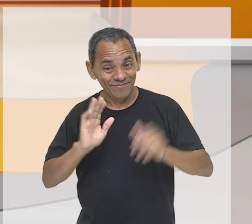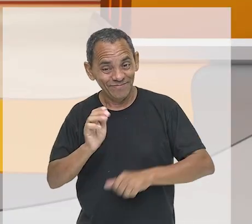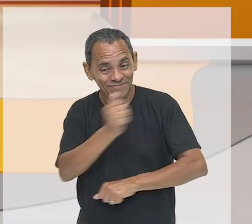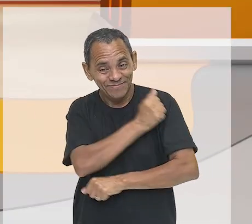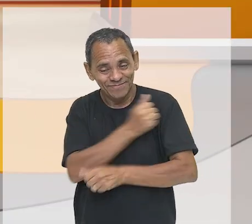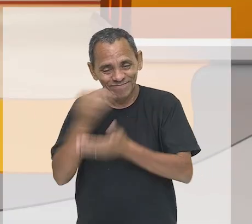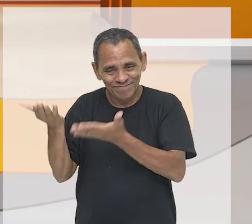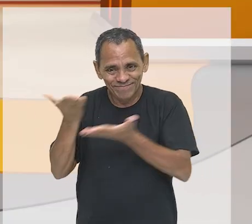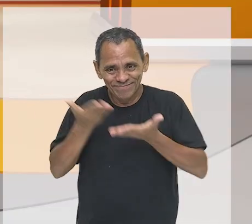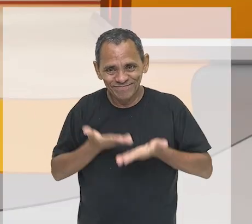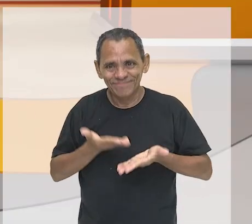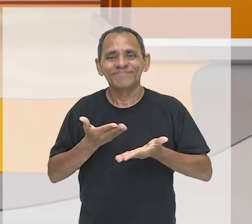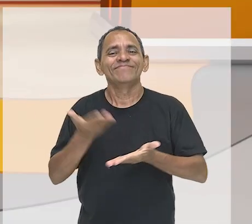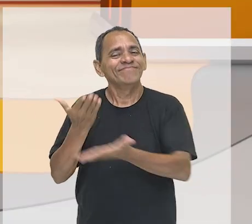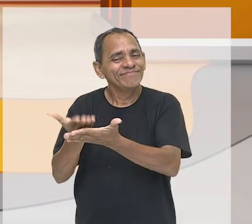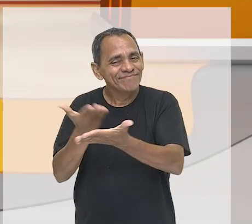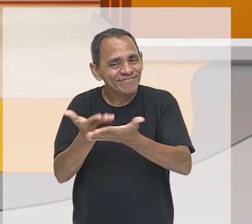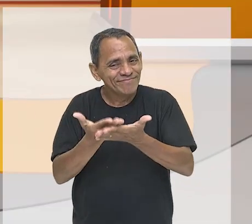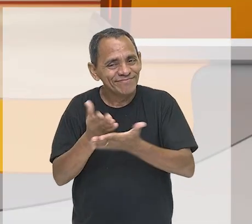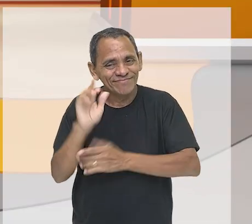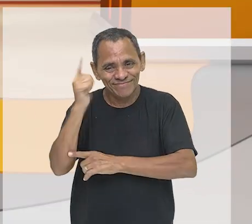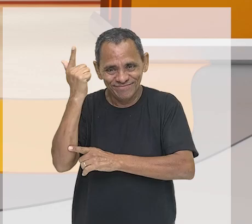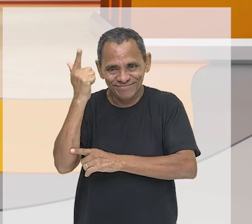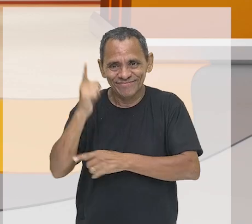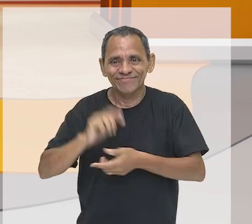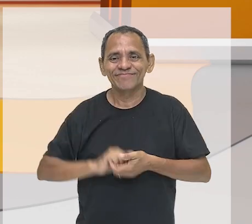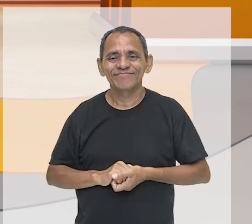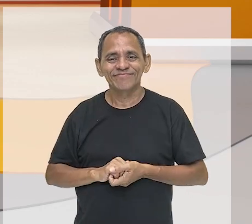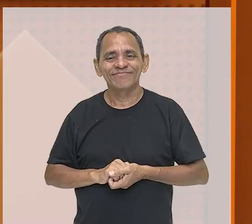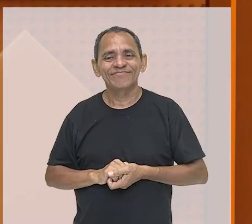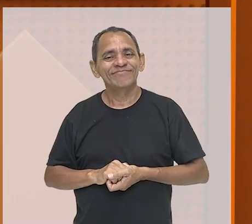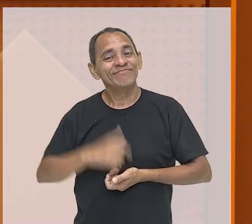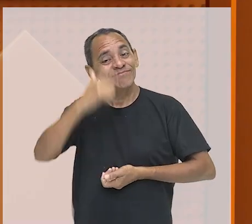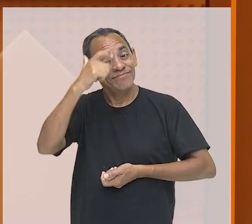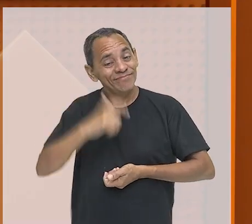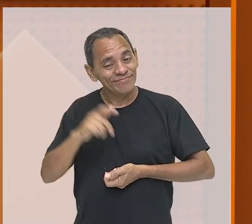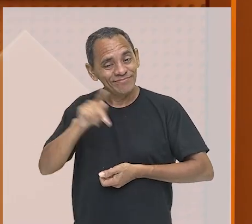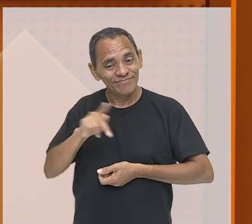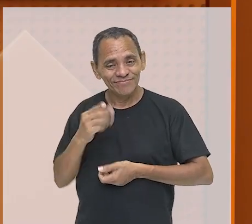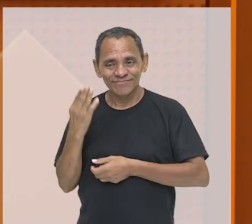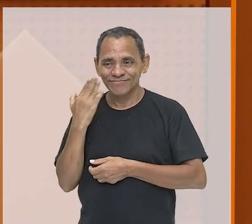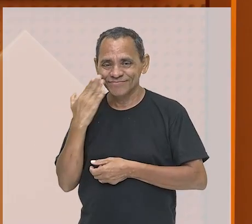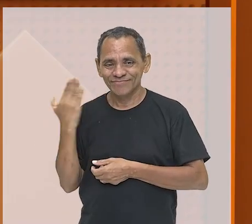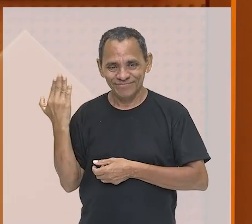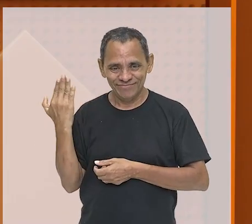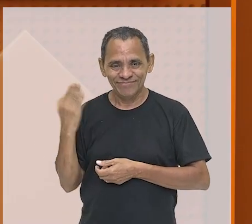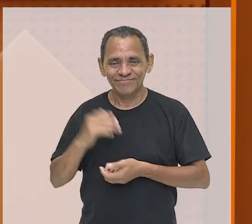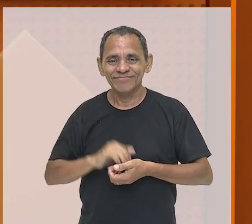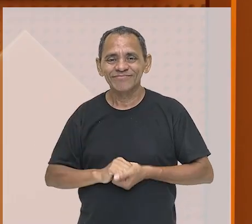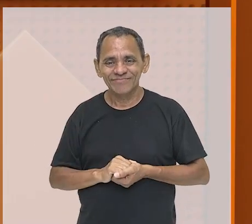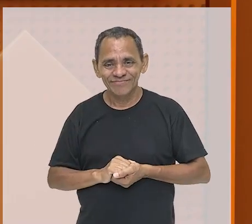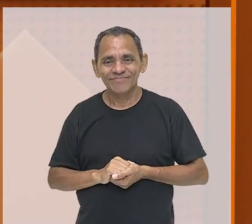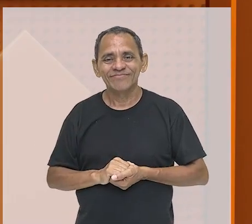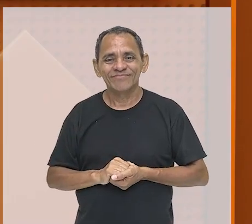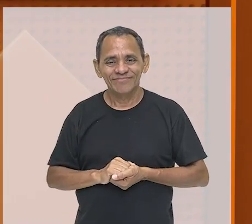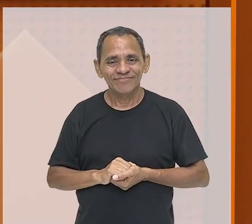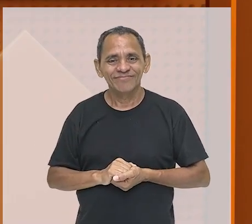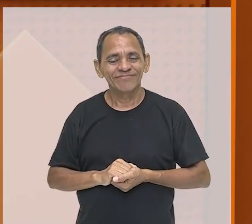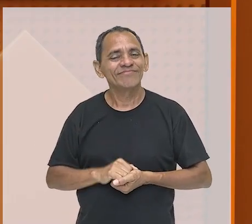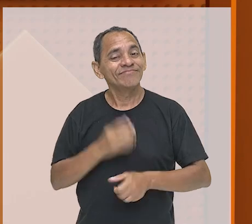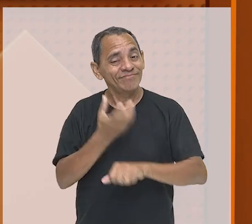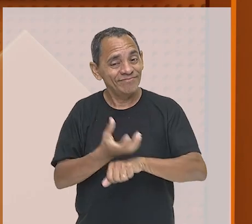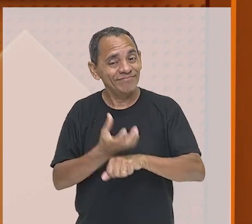sejam muito bem-vindos a mais uma aula de Geografia. Eu sou o professor Alexandre Donato, desta que é a disciplina